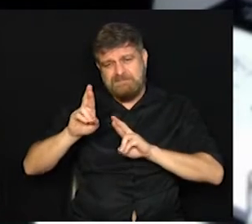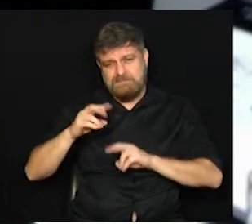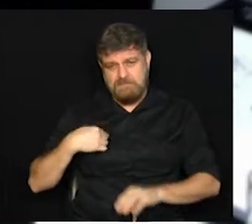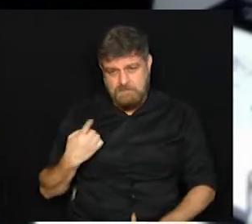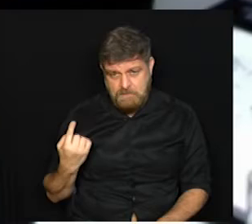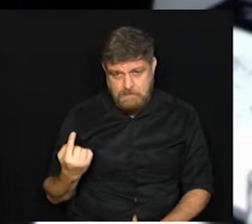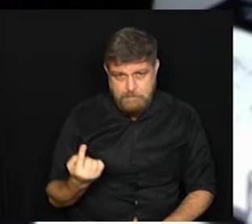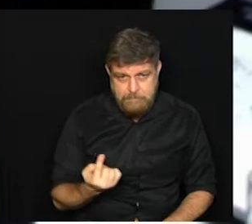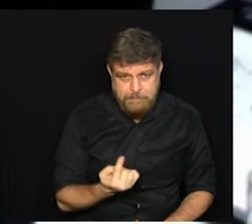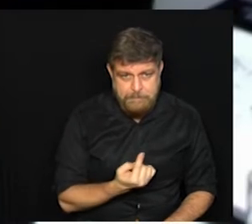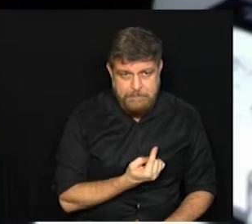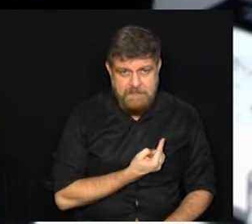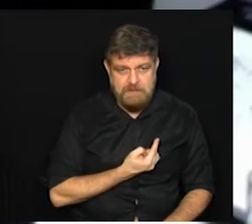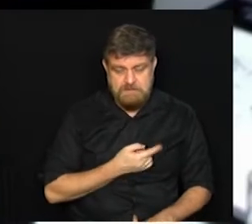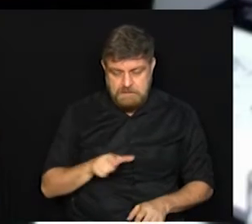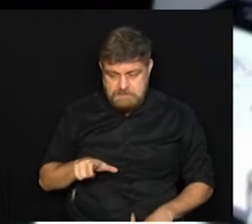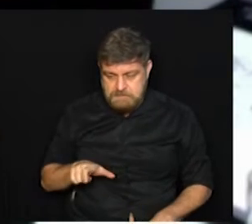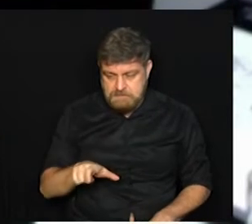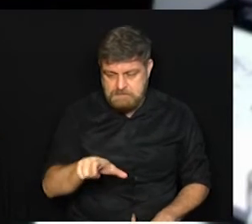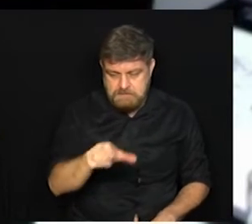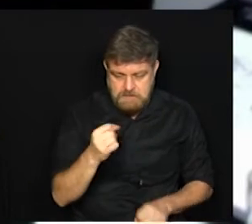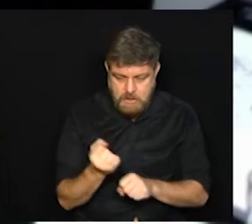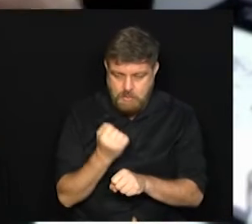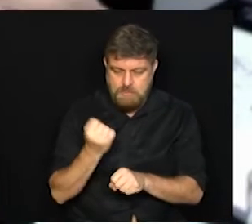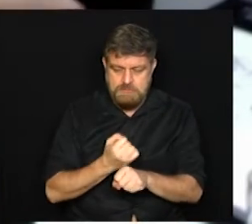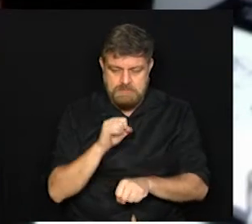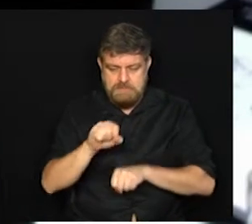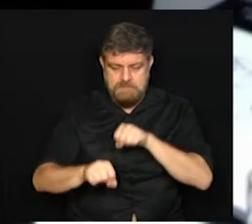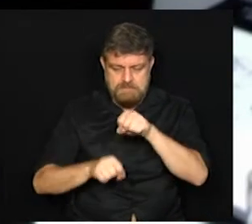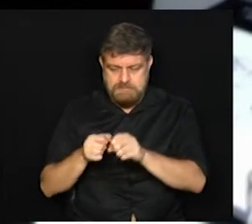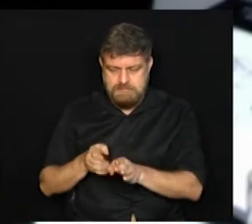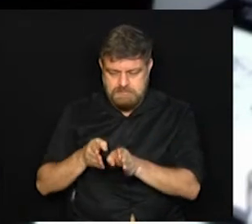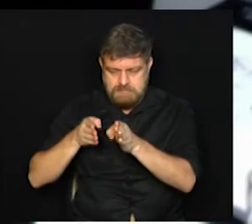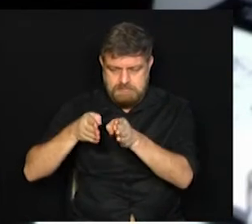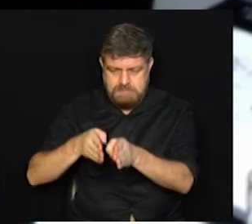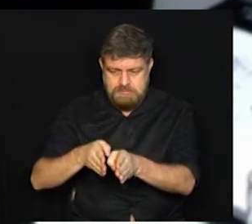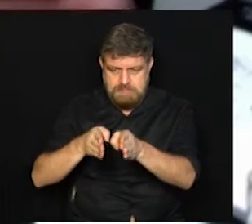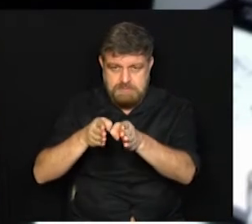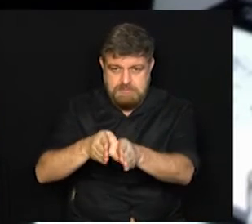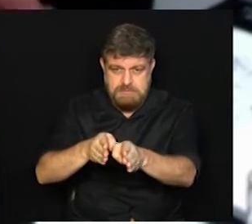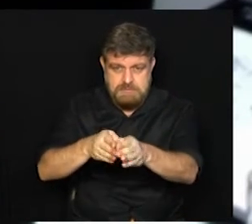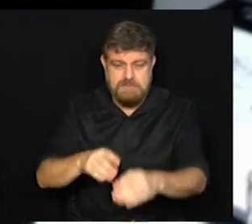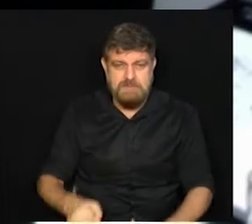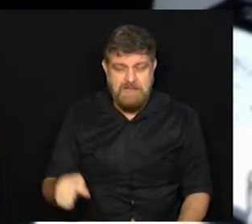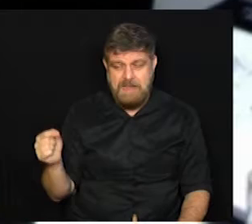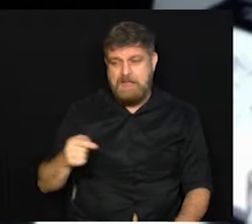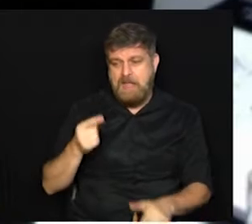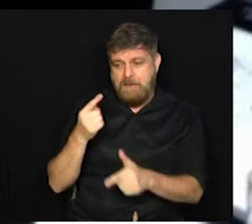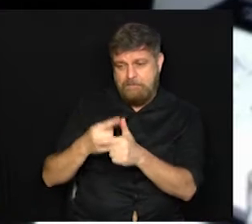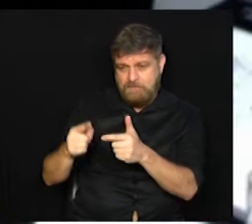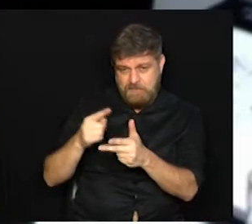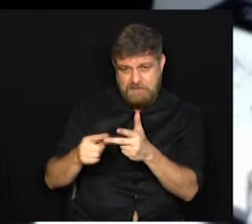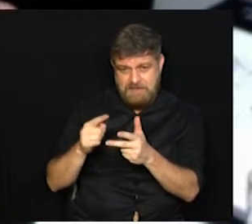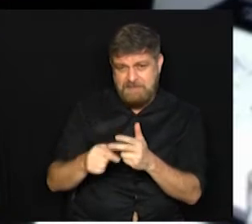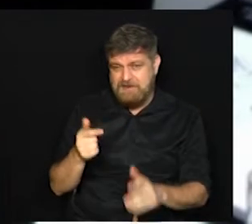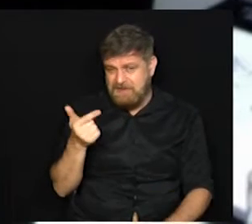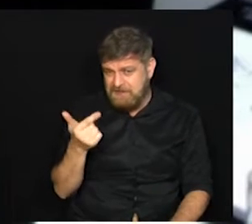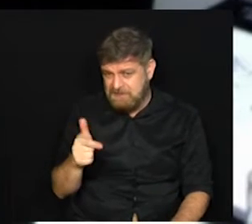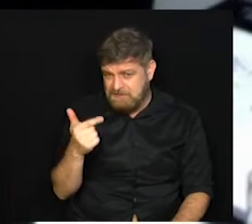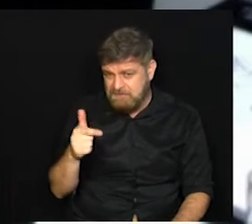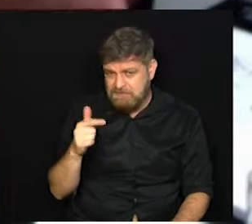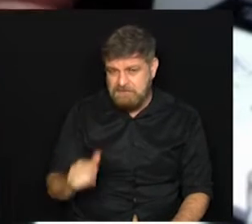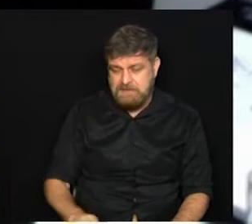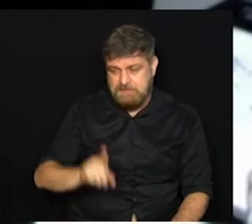fazemos uma ciclovia ou uma obra viária, nós não tenhamos problemas de embargo, né?